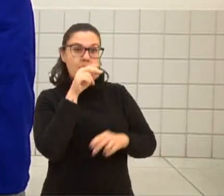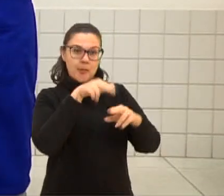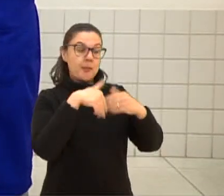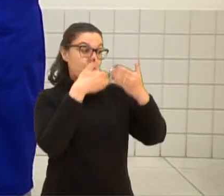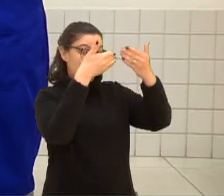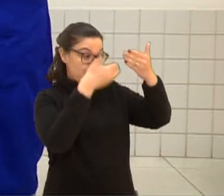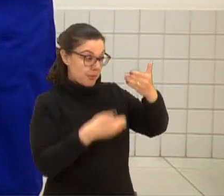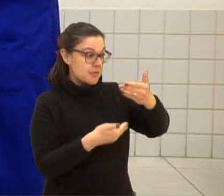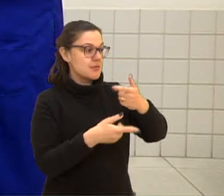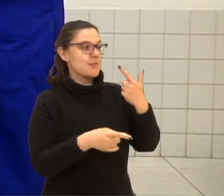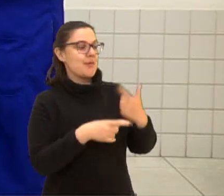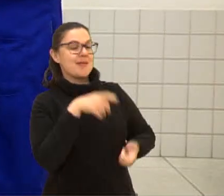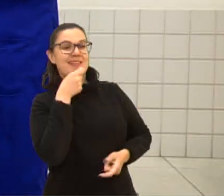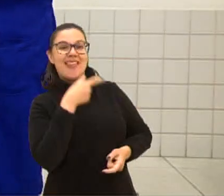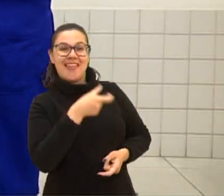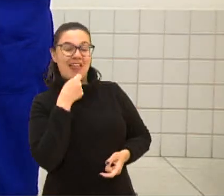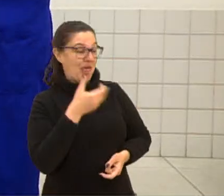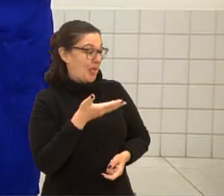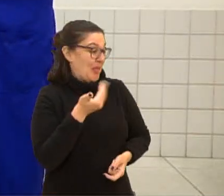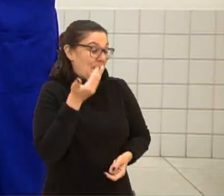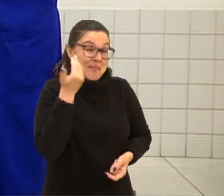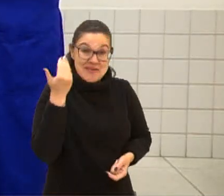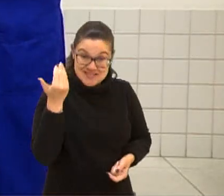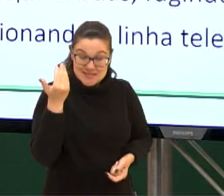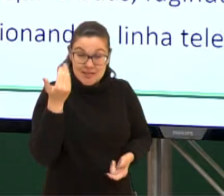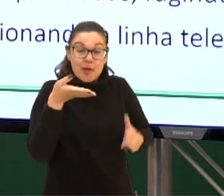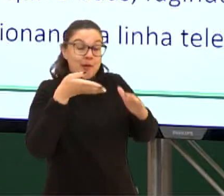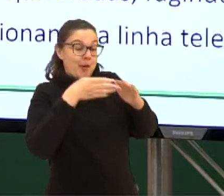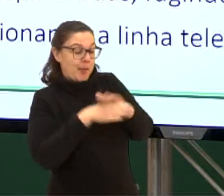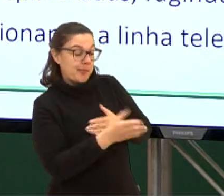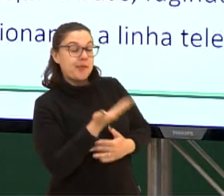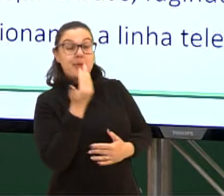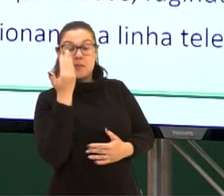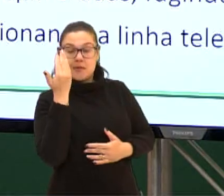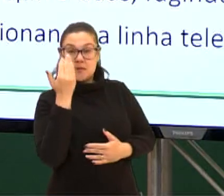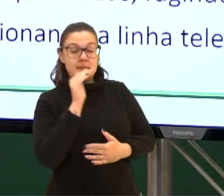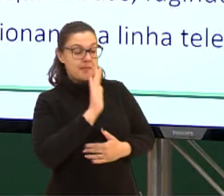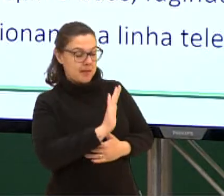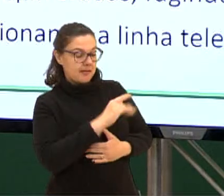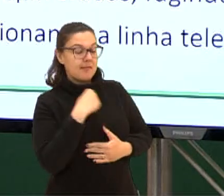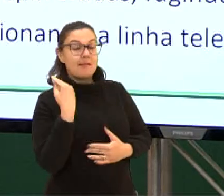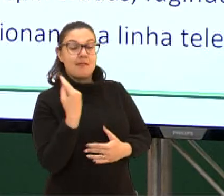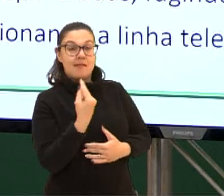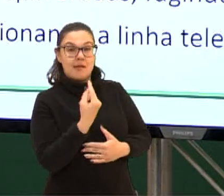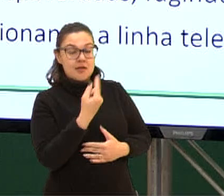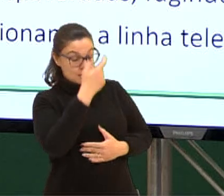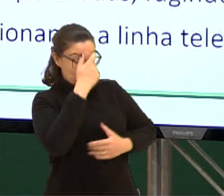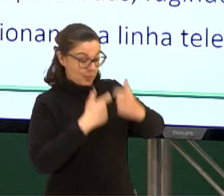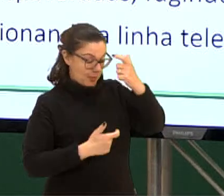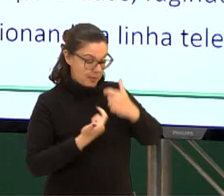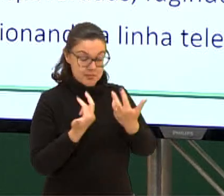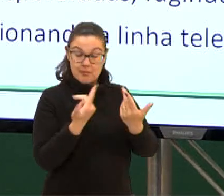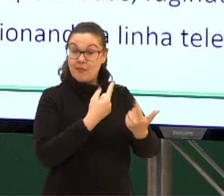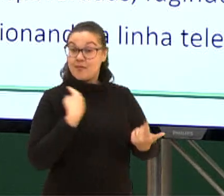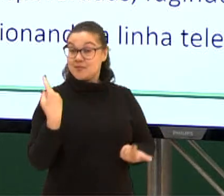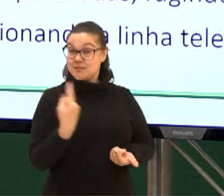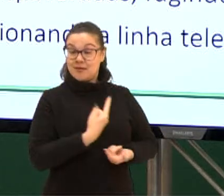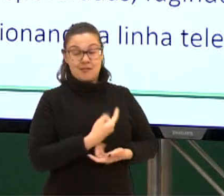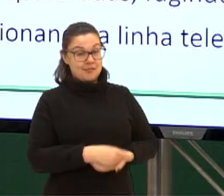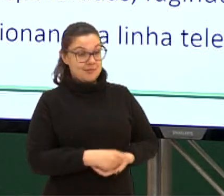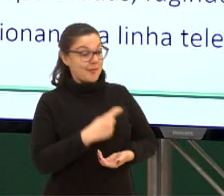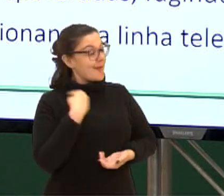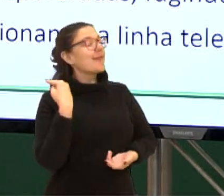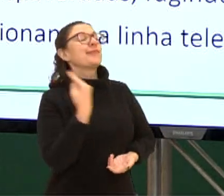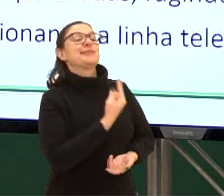justamente porque a gente tira sarro das coisas do passado e do comportamento das pessoas do passado, mas elas são seres humanos assim como nós. Sim. E a gente